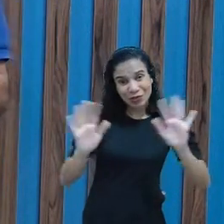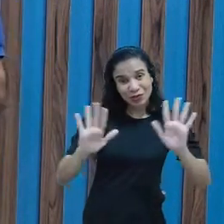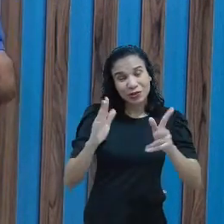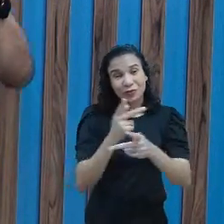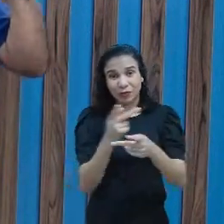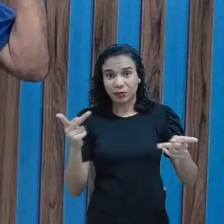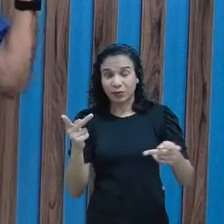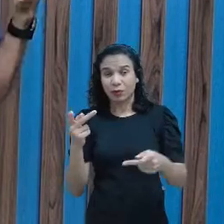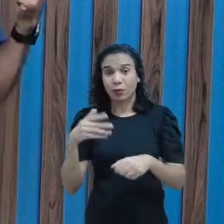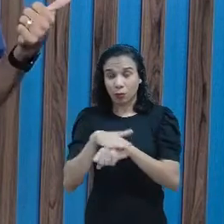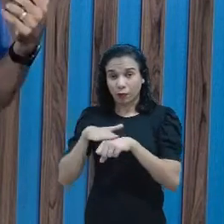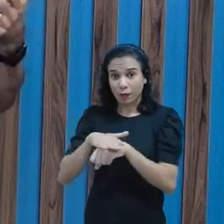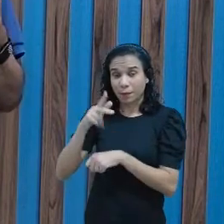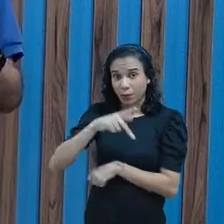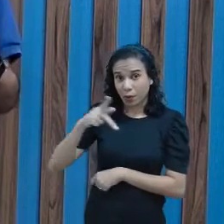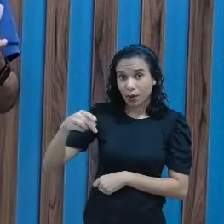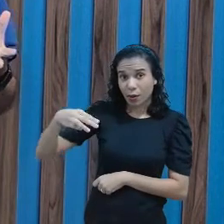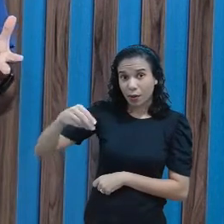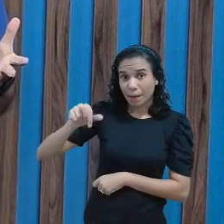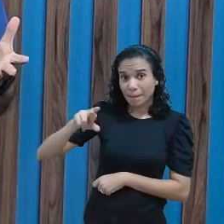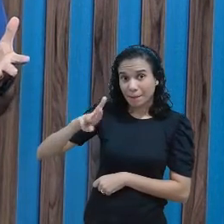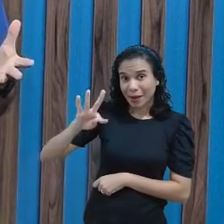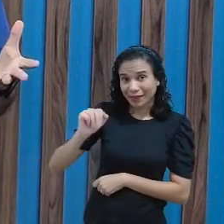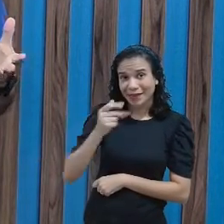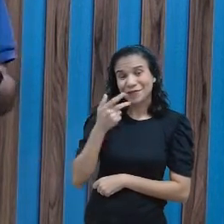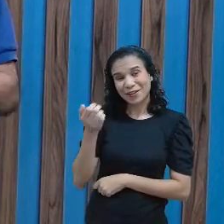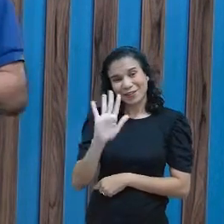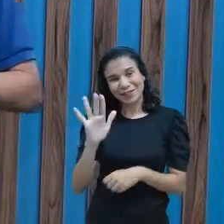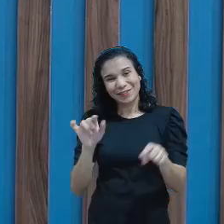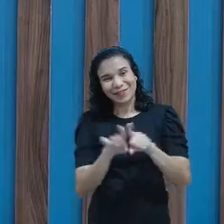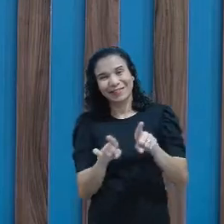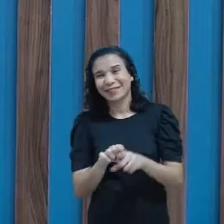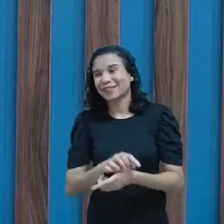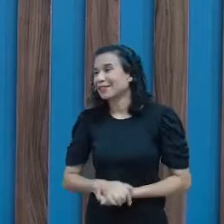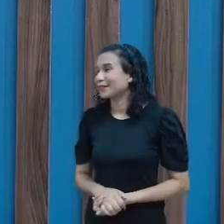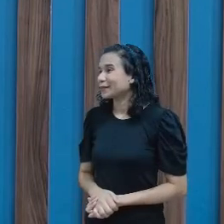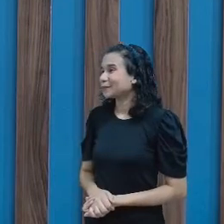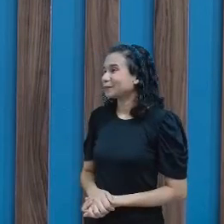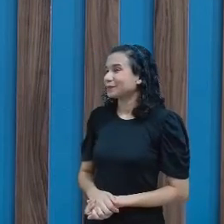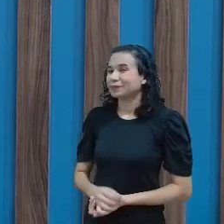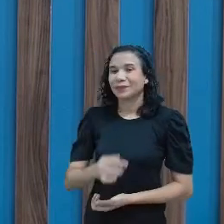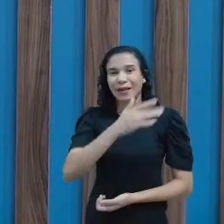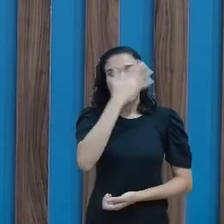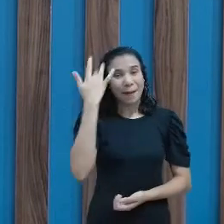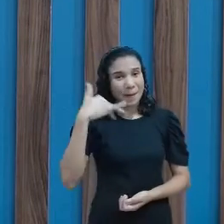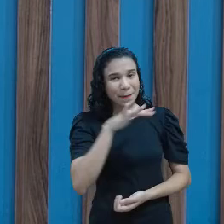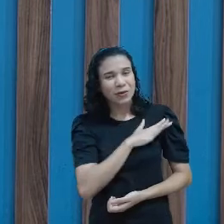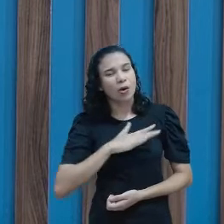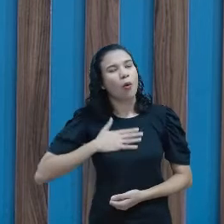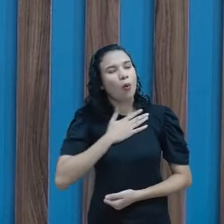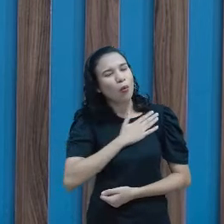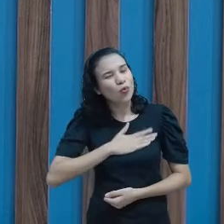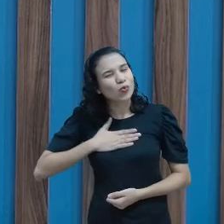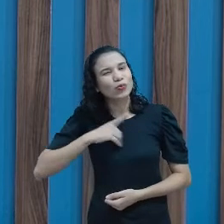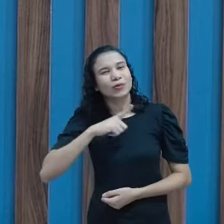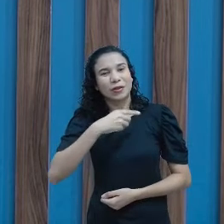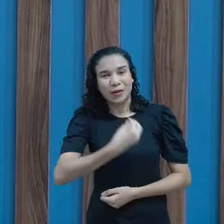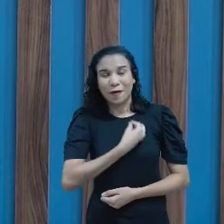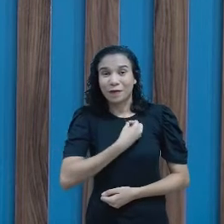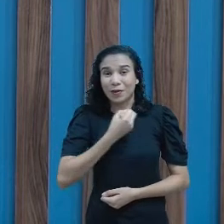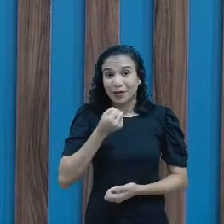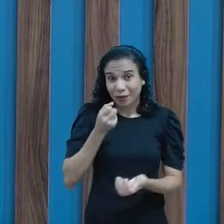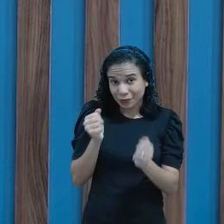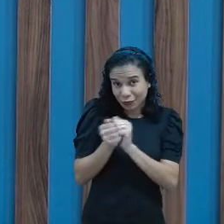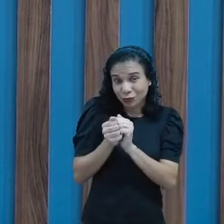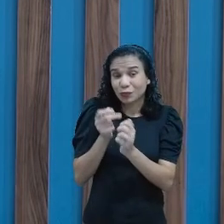um pouco, mas eu vou falar com a professora Marta para também se despedir de vocês, não é isso? E aí, Marta? Pessoal, foi um prazer estar com vocês. Continue